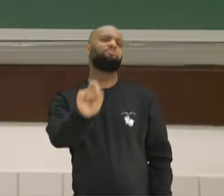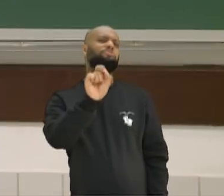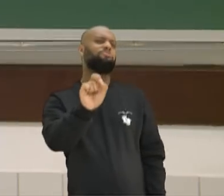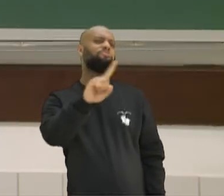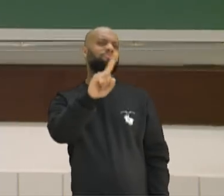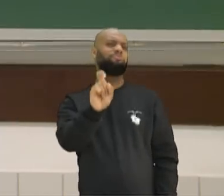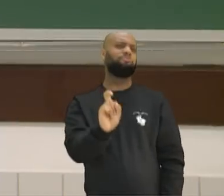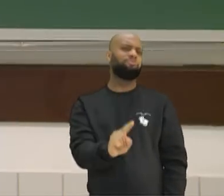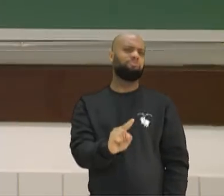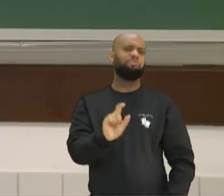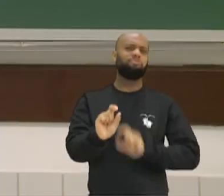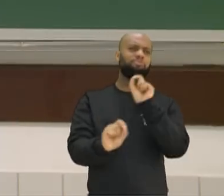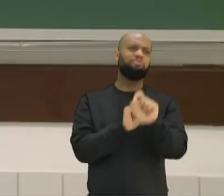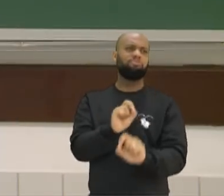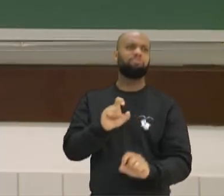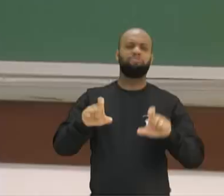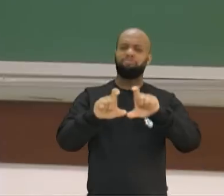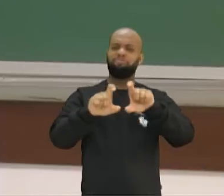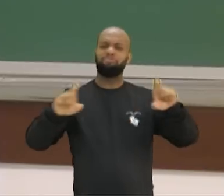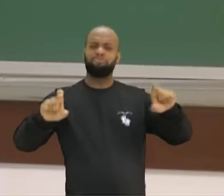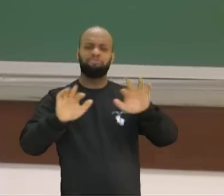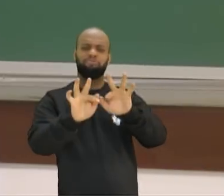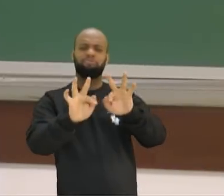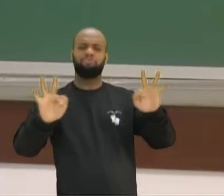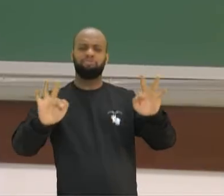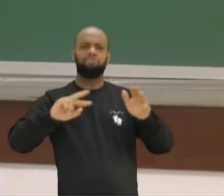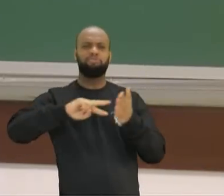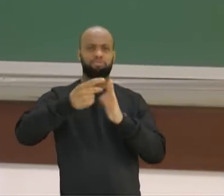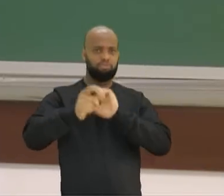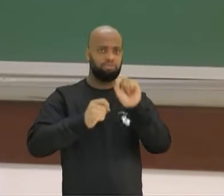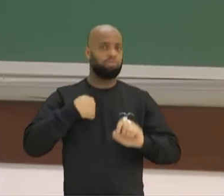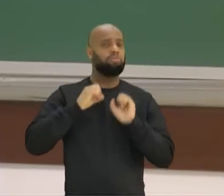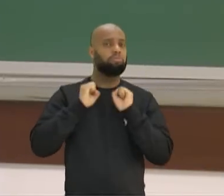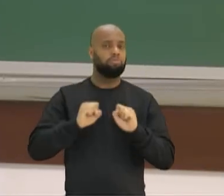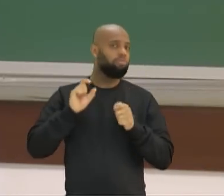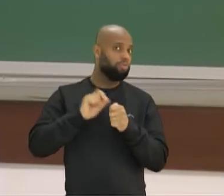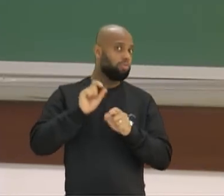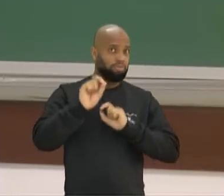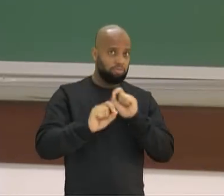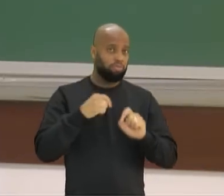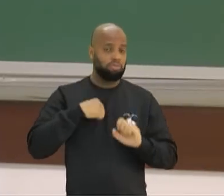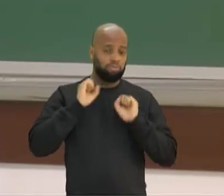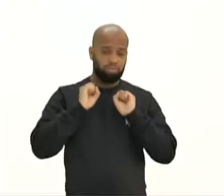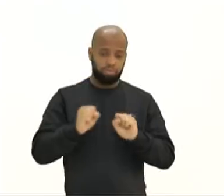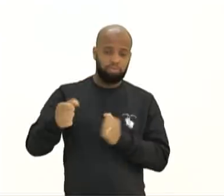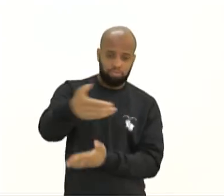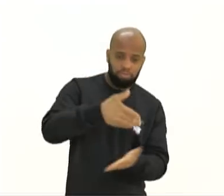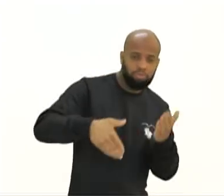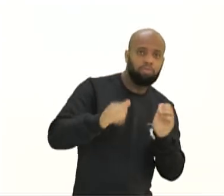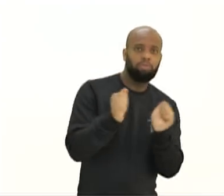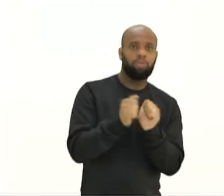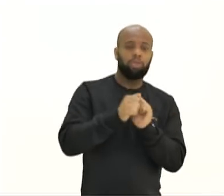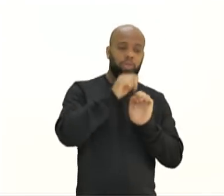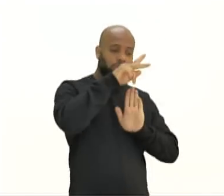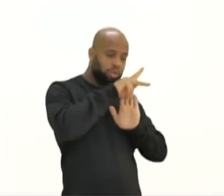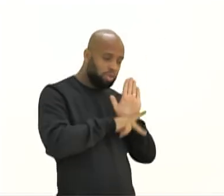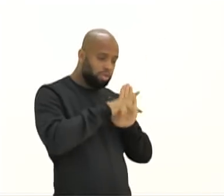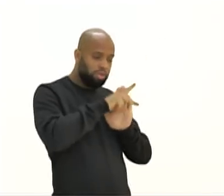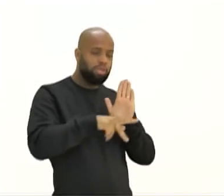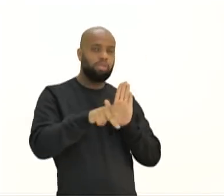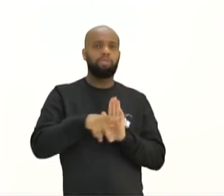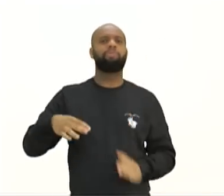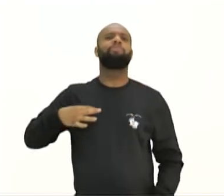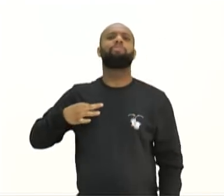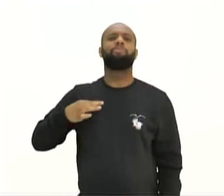quer dizer esse get involved, então? O que eu posso fazer? Eu posso me envolver em projetos de voluntariado. Mas